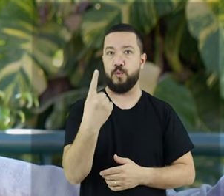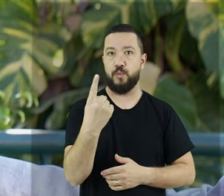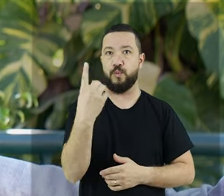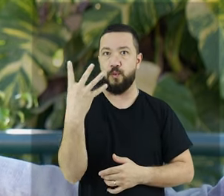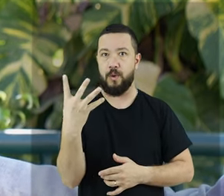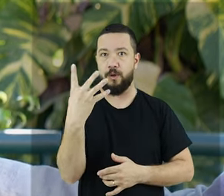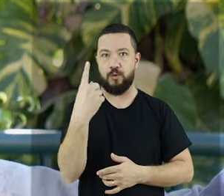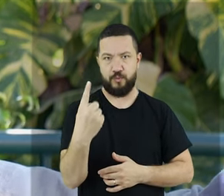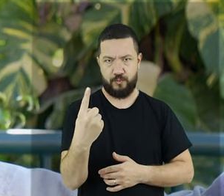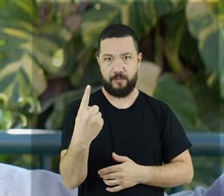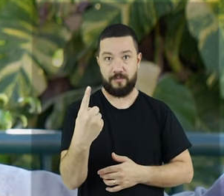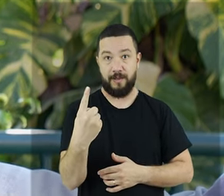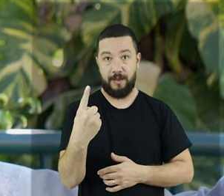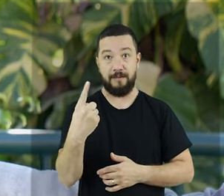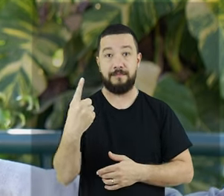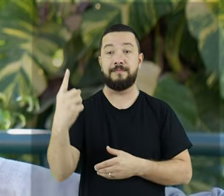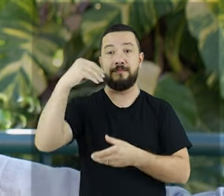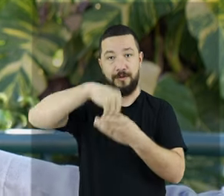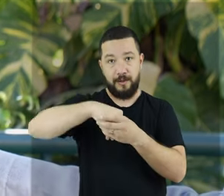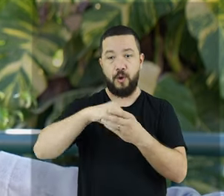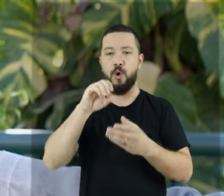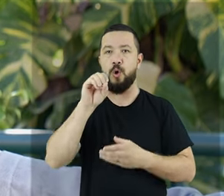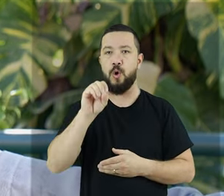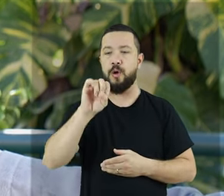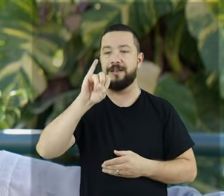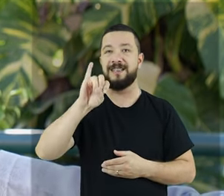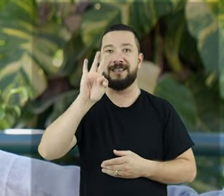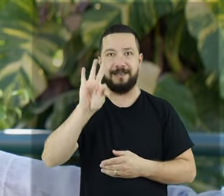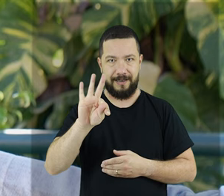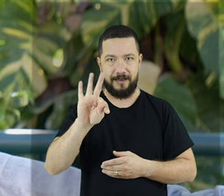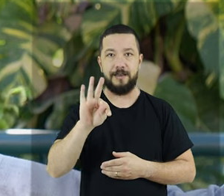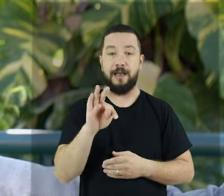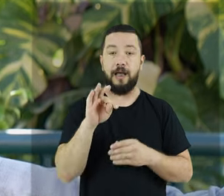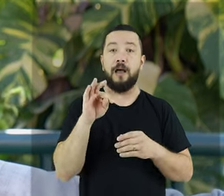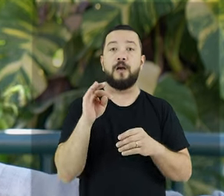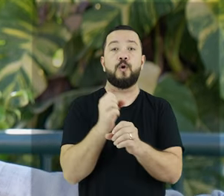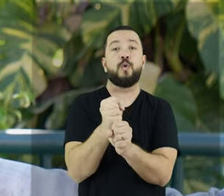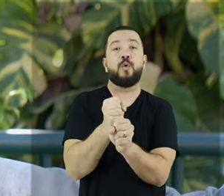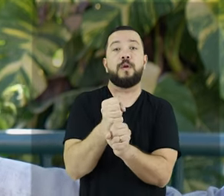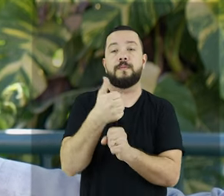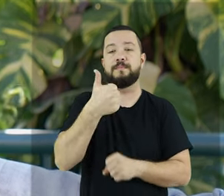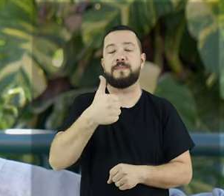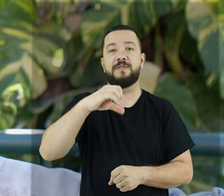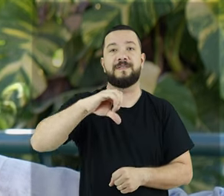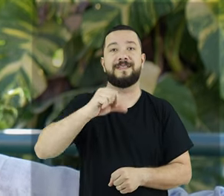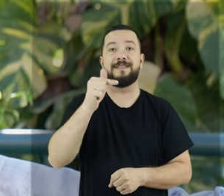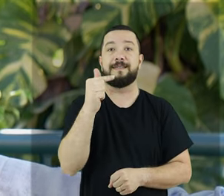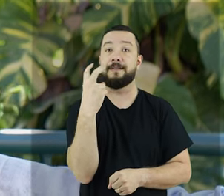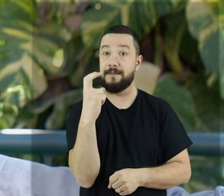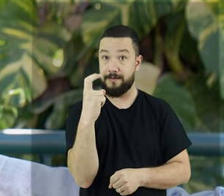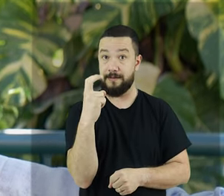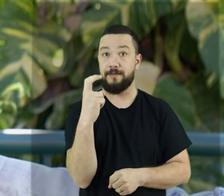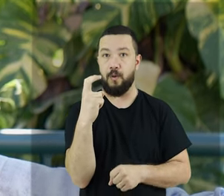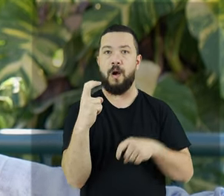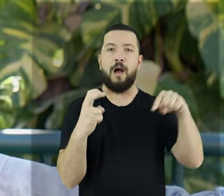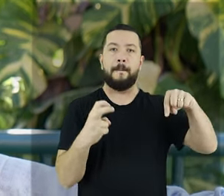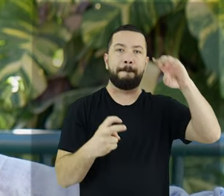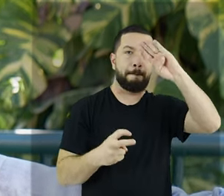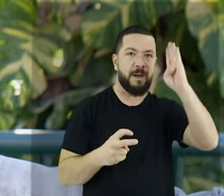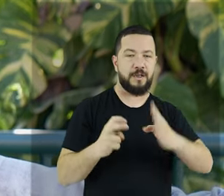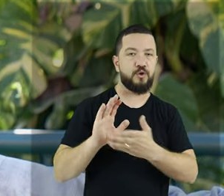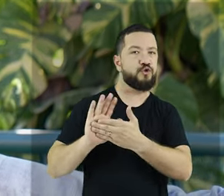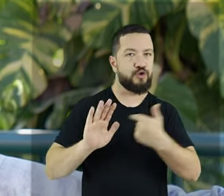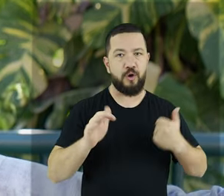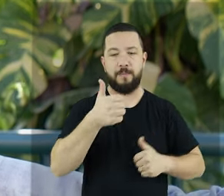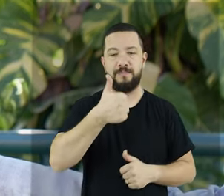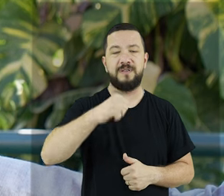Convenção 141 foi adotada pela OIT no ano 1975, ratificada pelo Brasil no ano